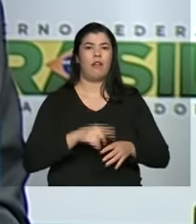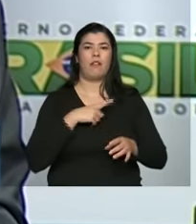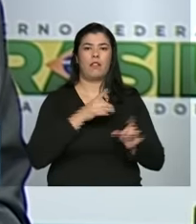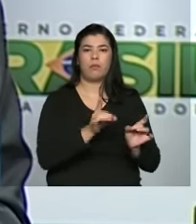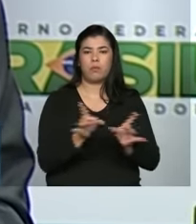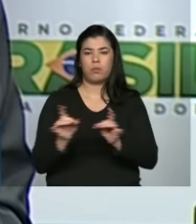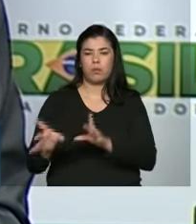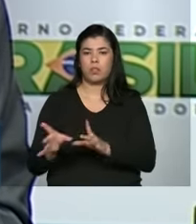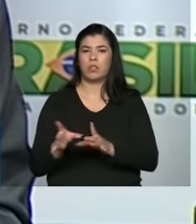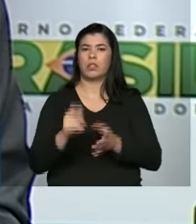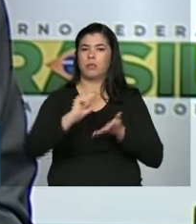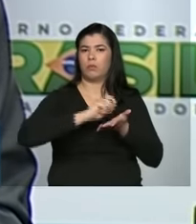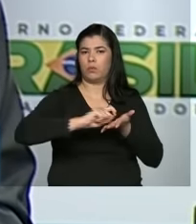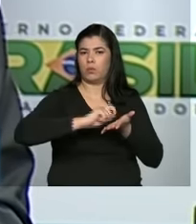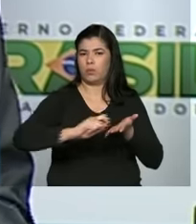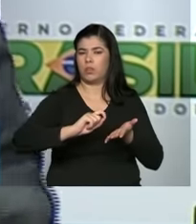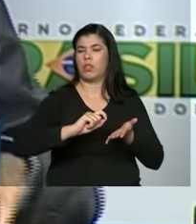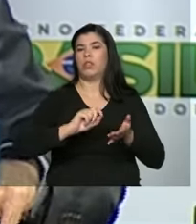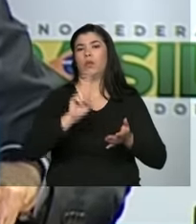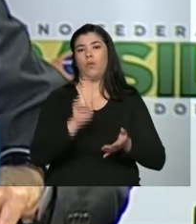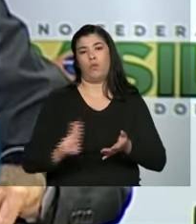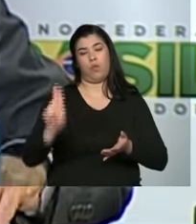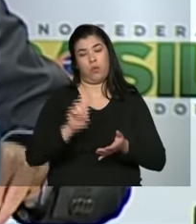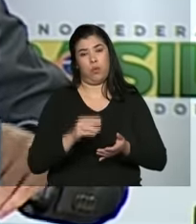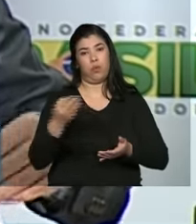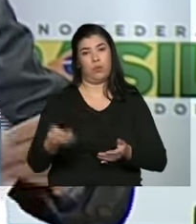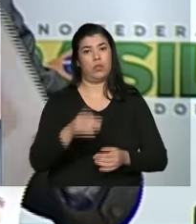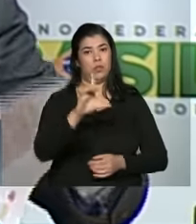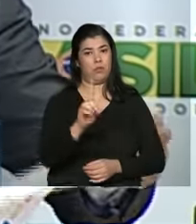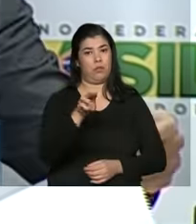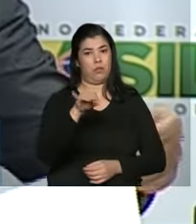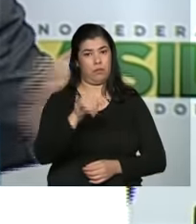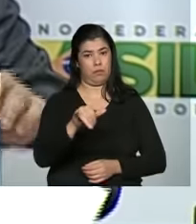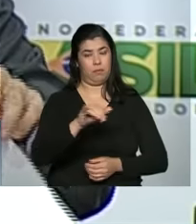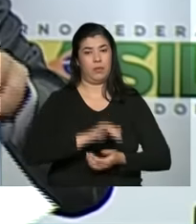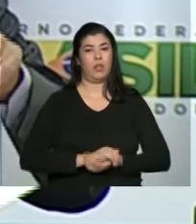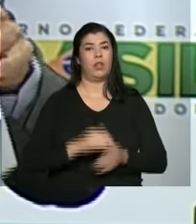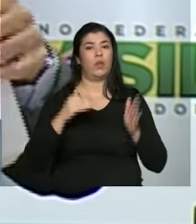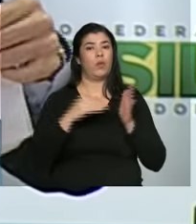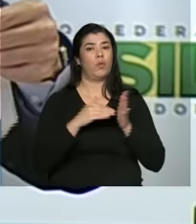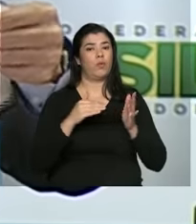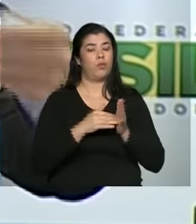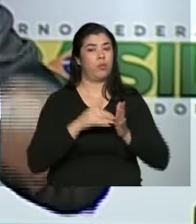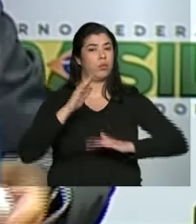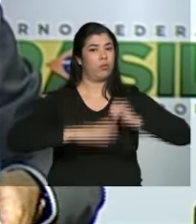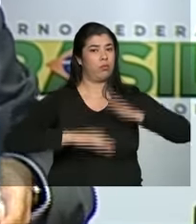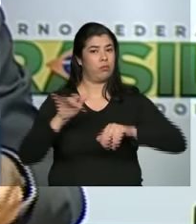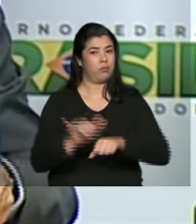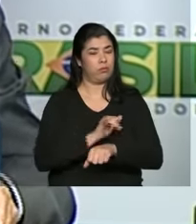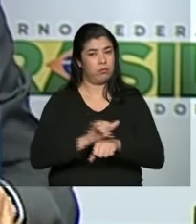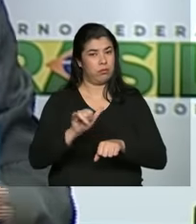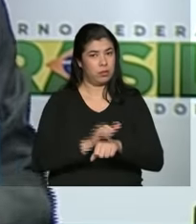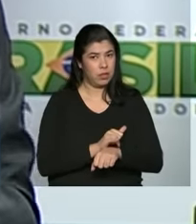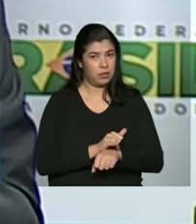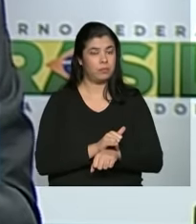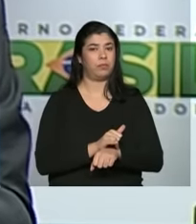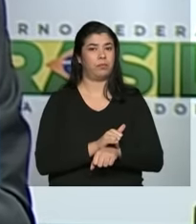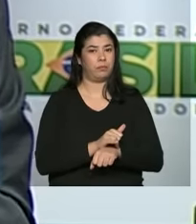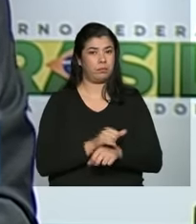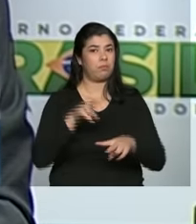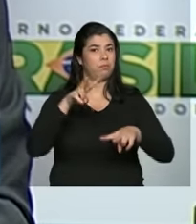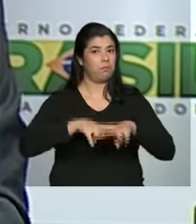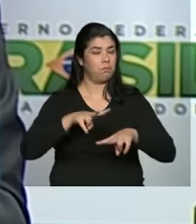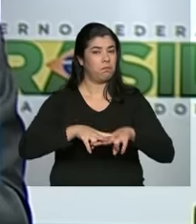ou uso do dispositivos médicos implantáveis e uma última medida também no campo das proibições e penalidades